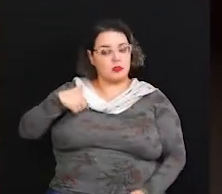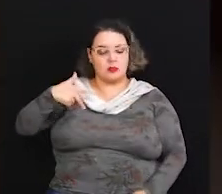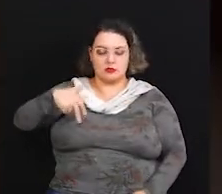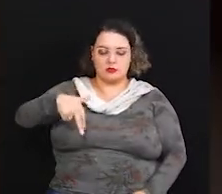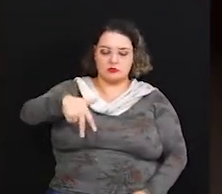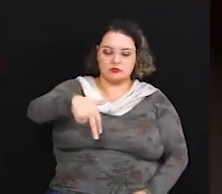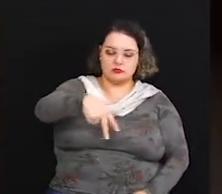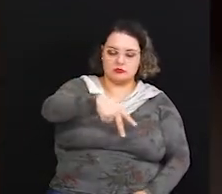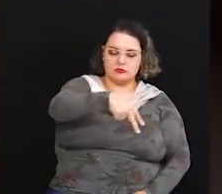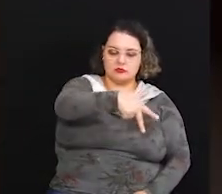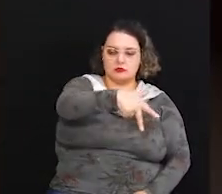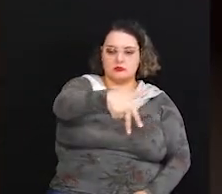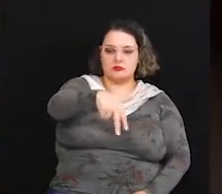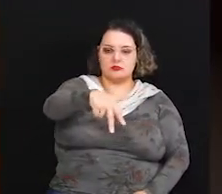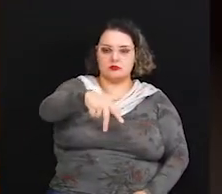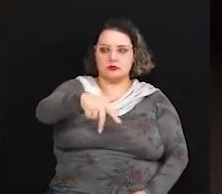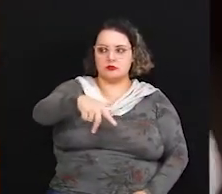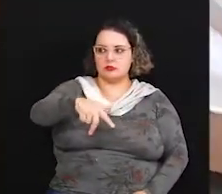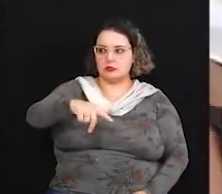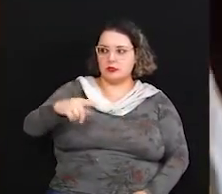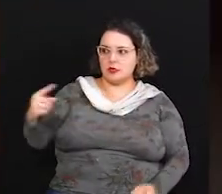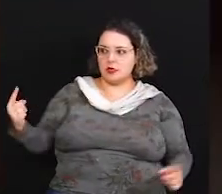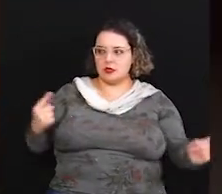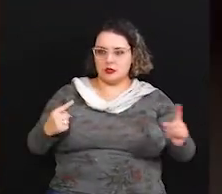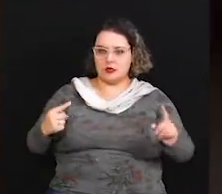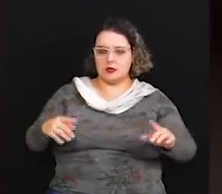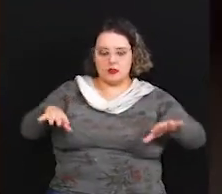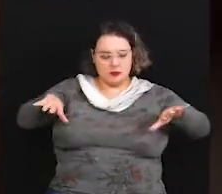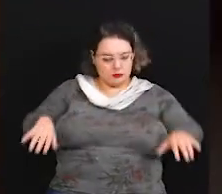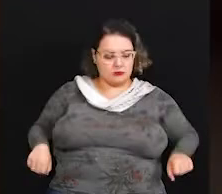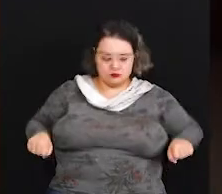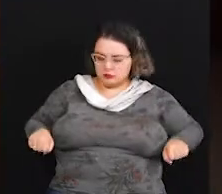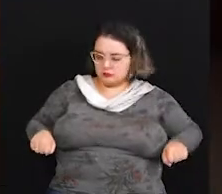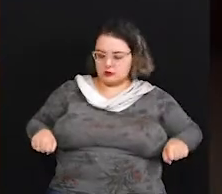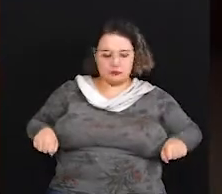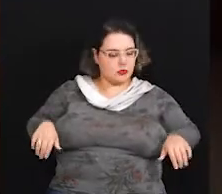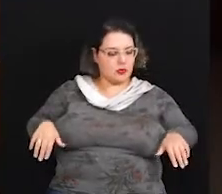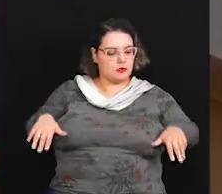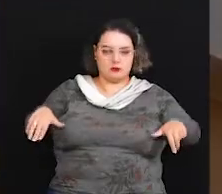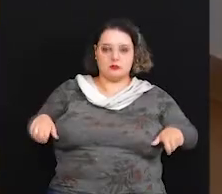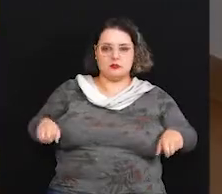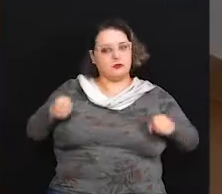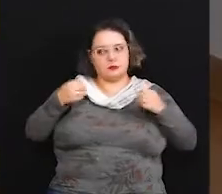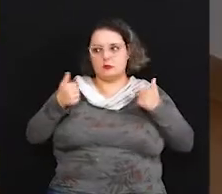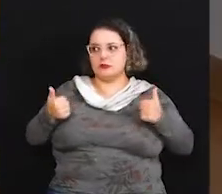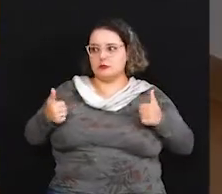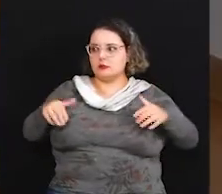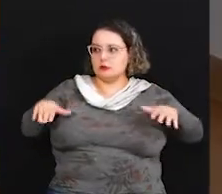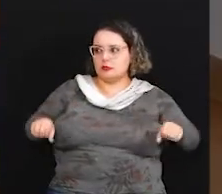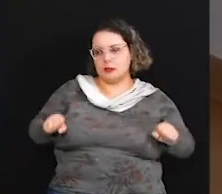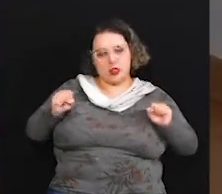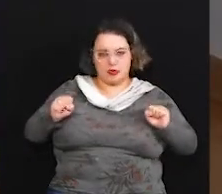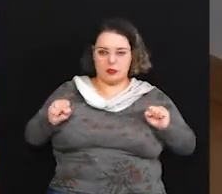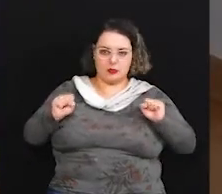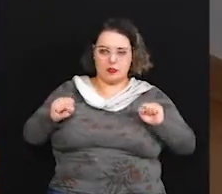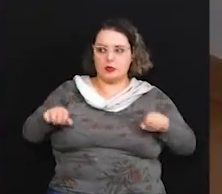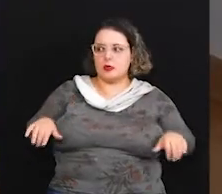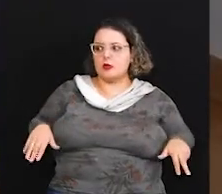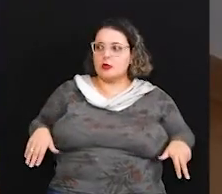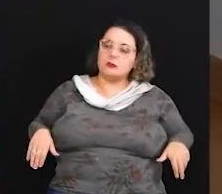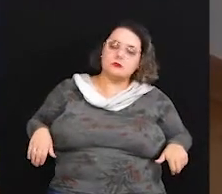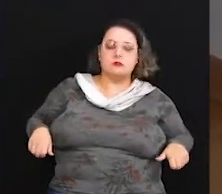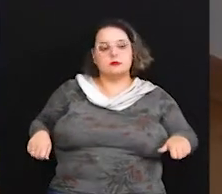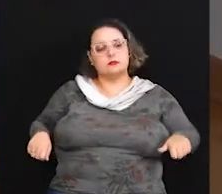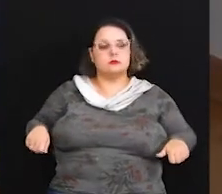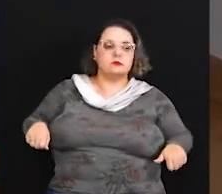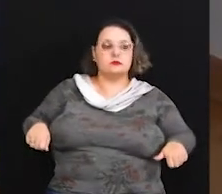continuei andando. De repente, veio um de cada lado e deram a mão para mim. Tudo bem, agora pode, beleza. Então saiu